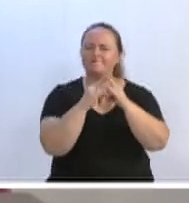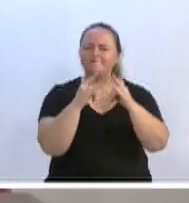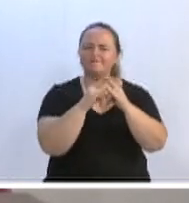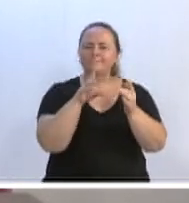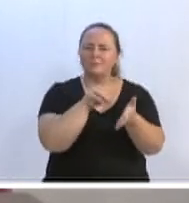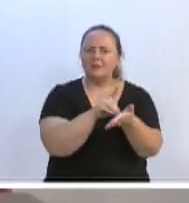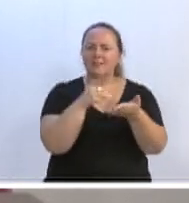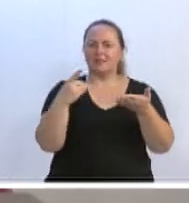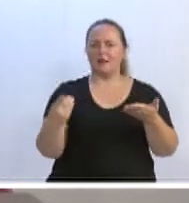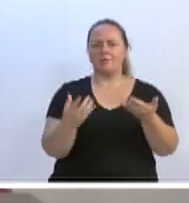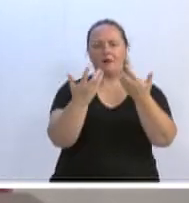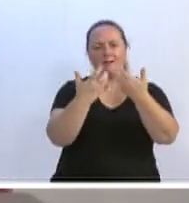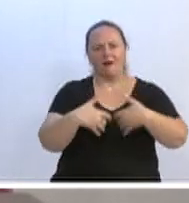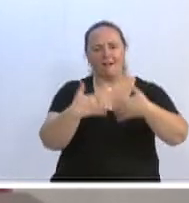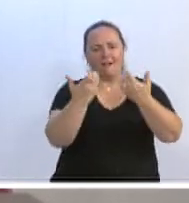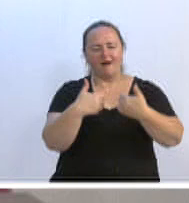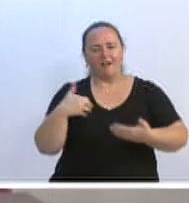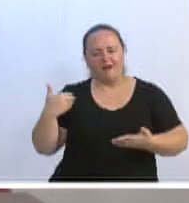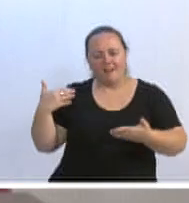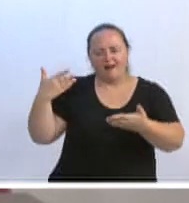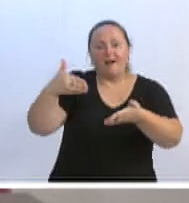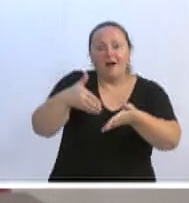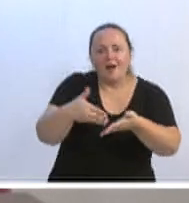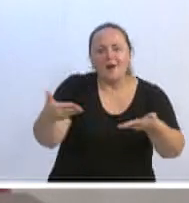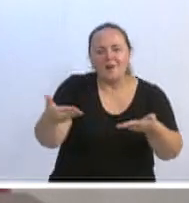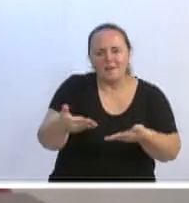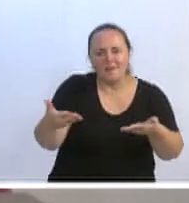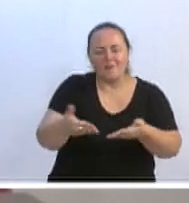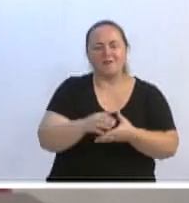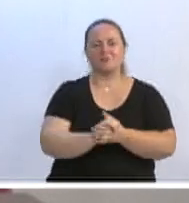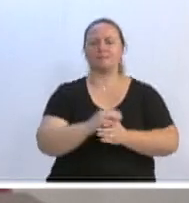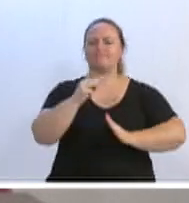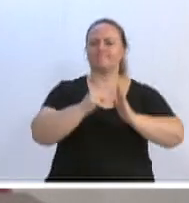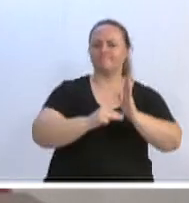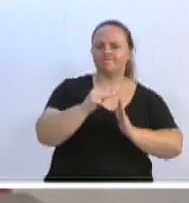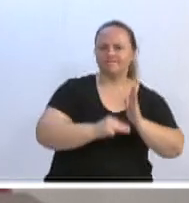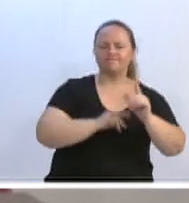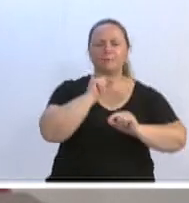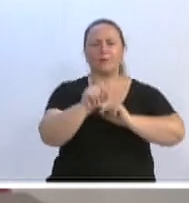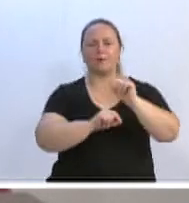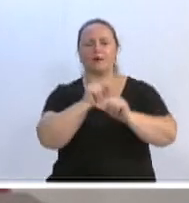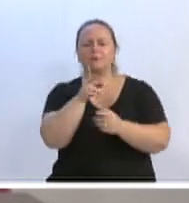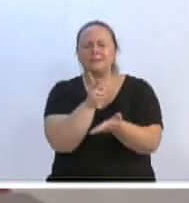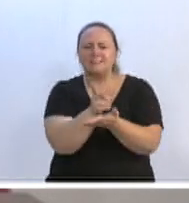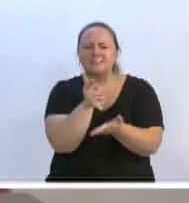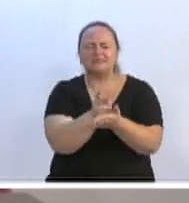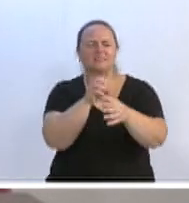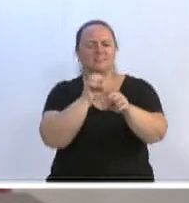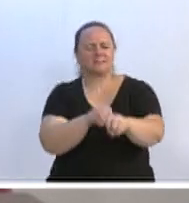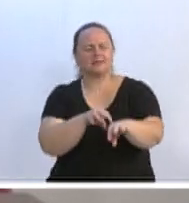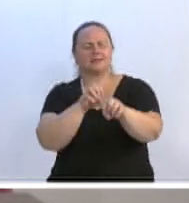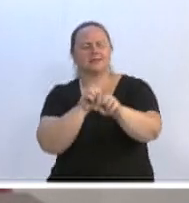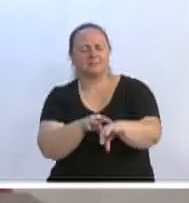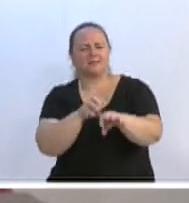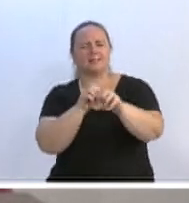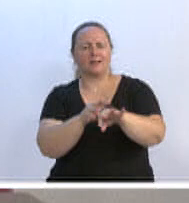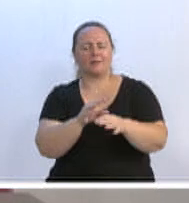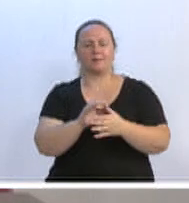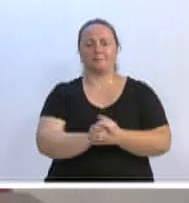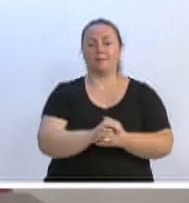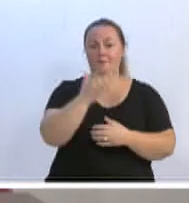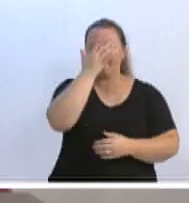funciona até os nossos dias atuais com um método de educação continuada, onde todos os